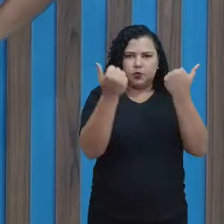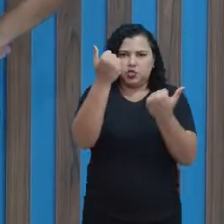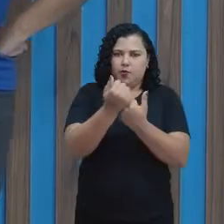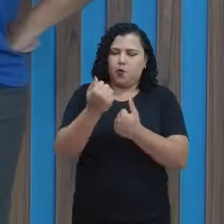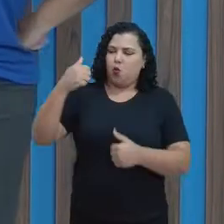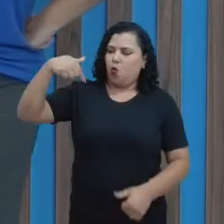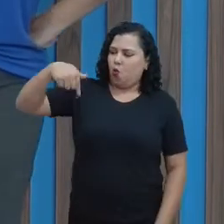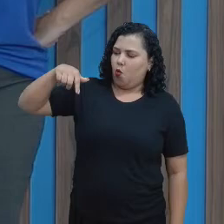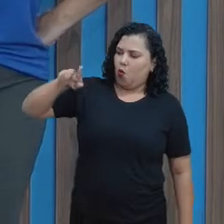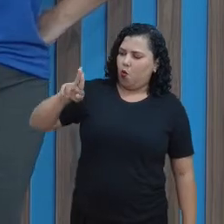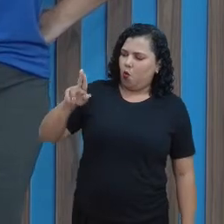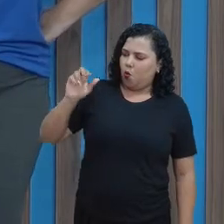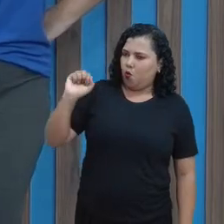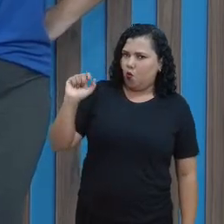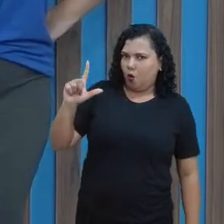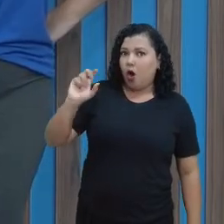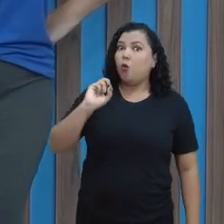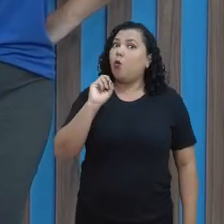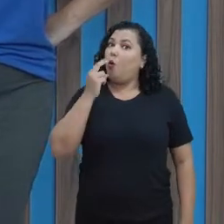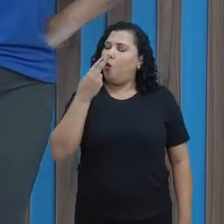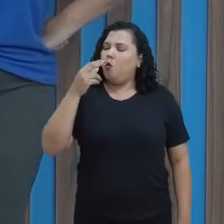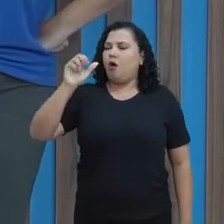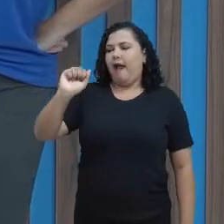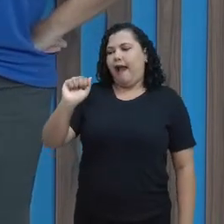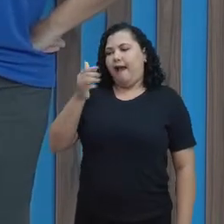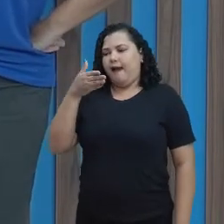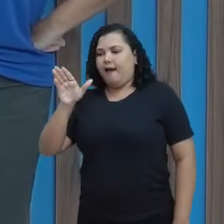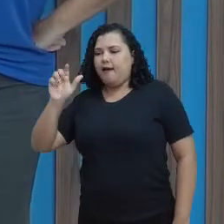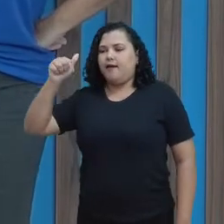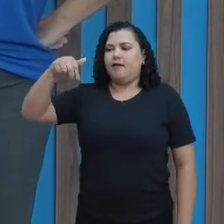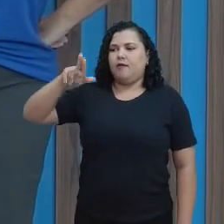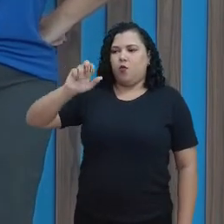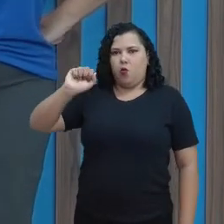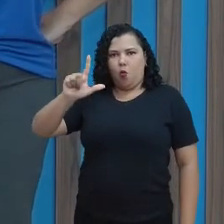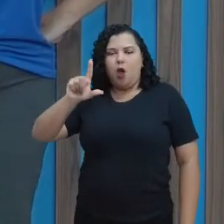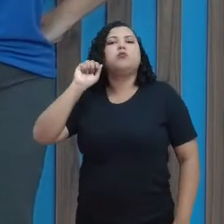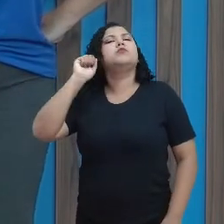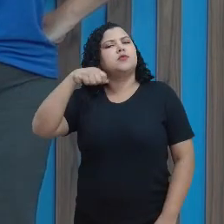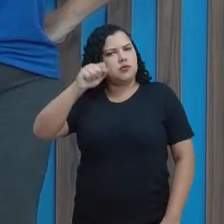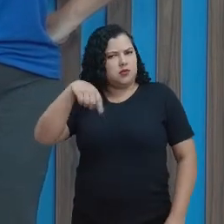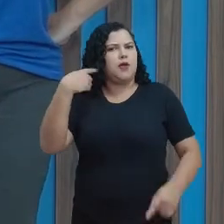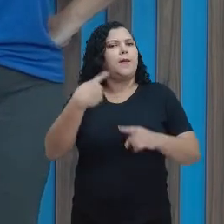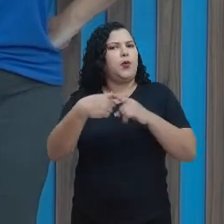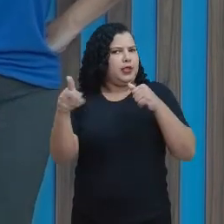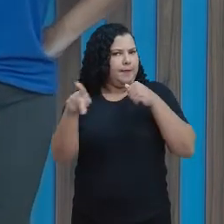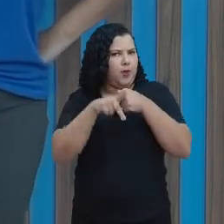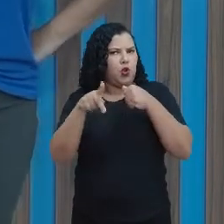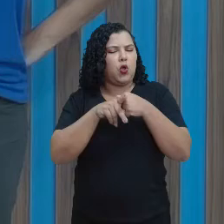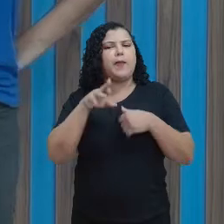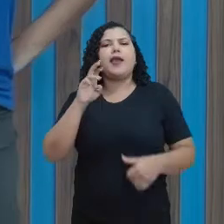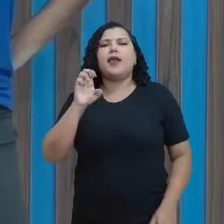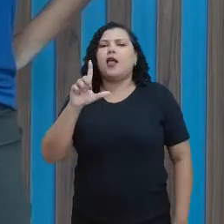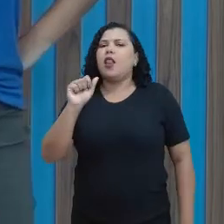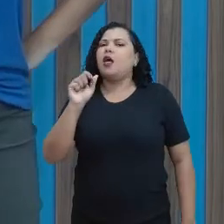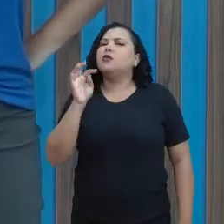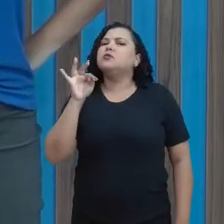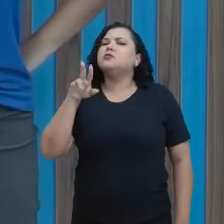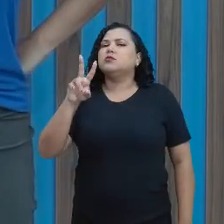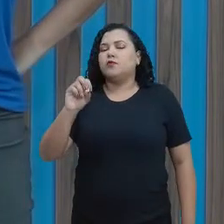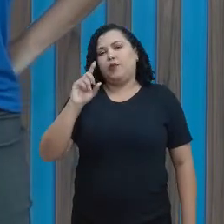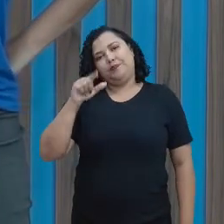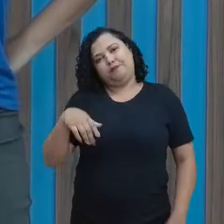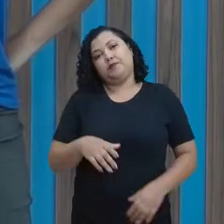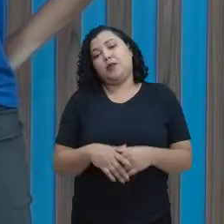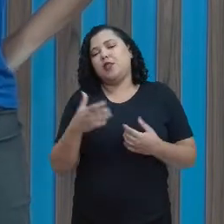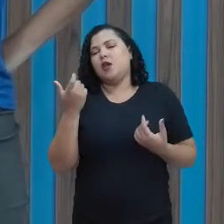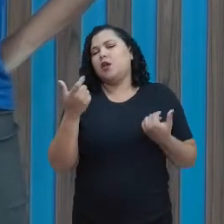Poderia. Por quê? Porque também é um pronome relativo. Então, os pronomes são palavras